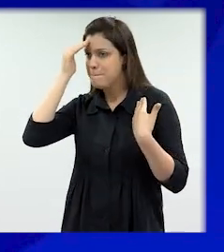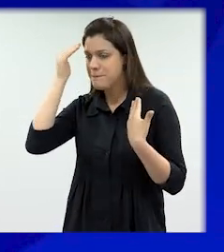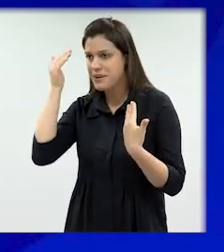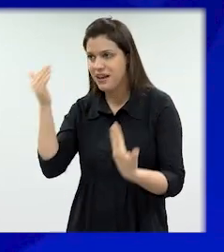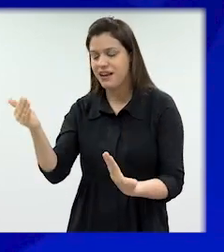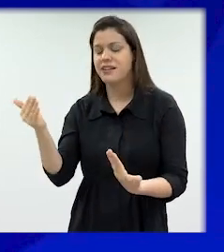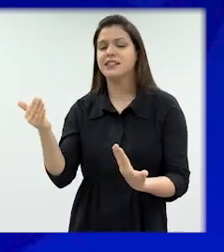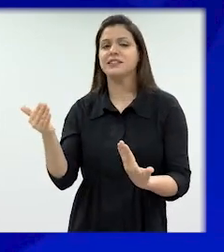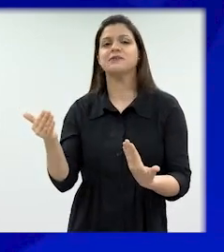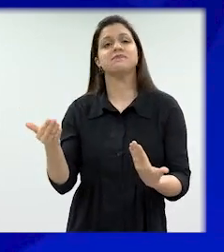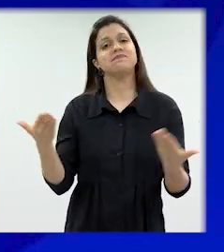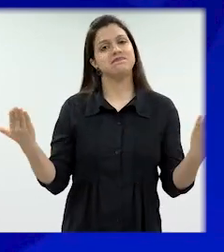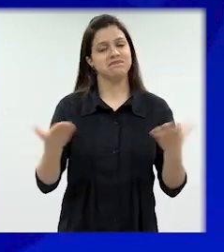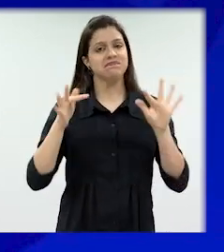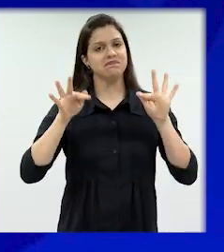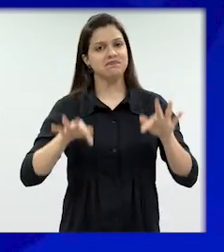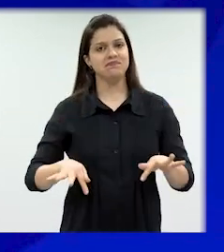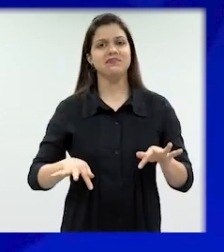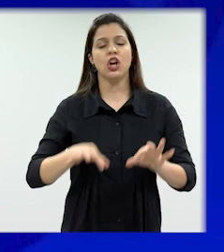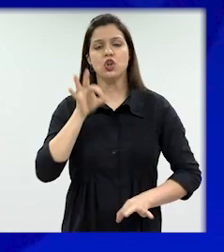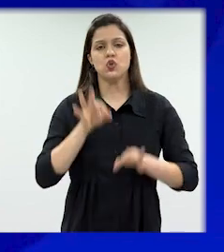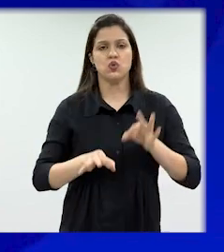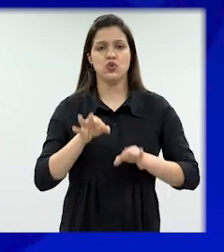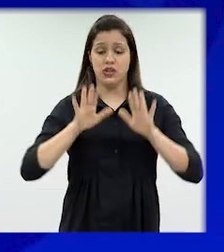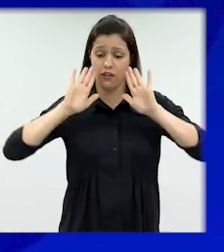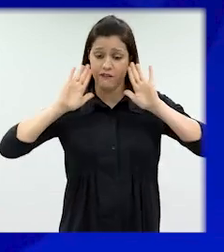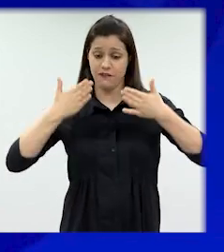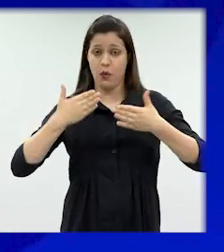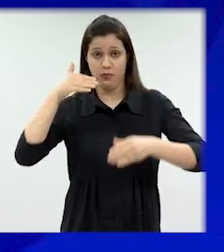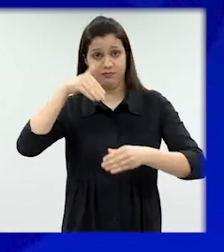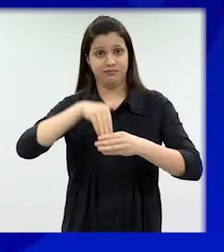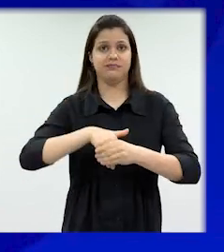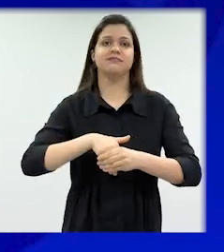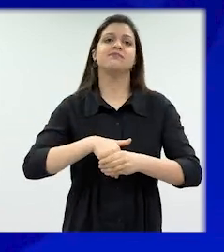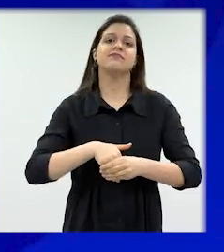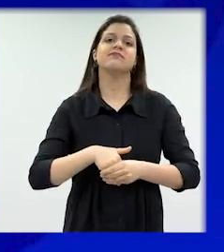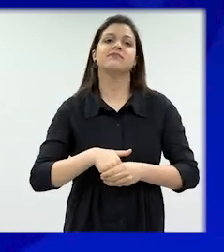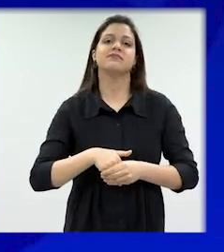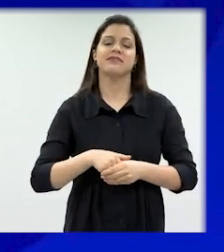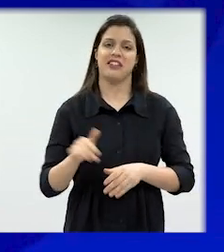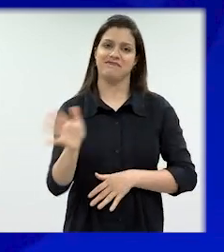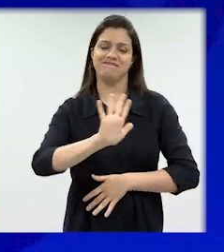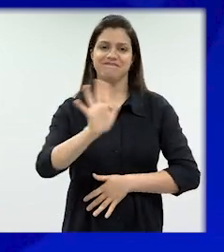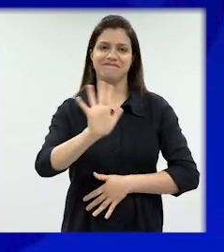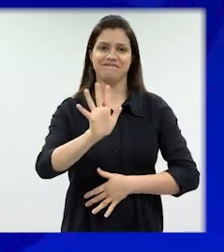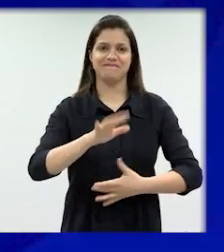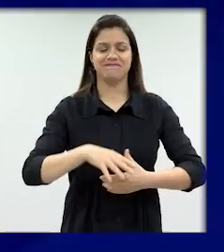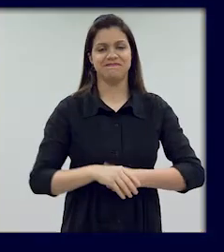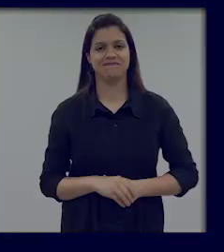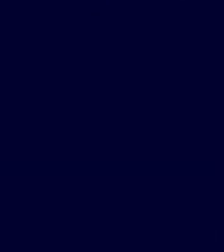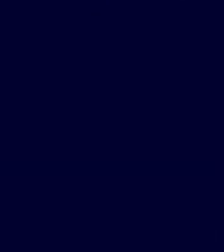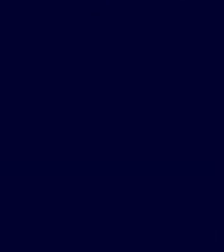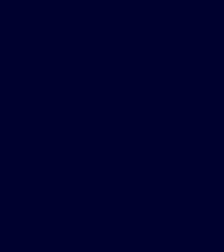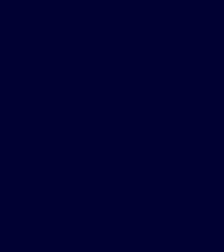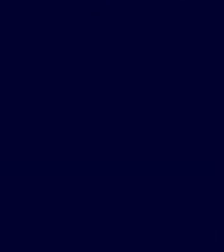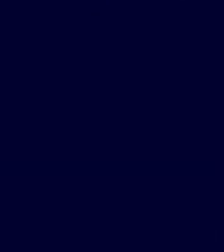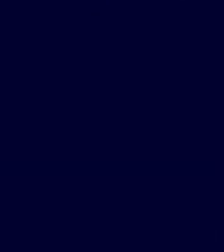nosso convite. Nós ficamos por aqui. Justiça Eleitoral em Foco de hoje está terminando. Nós nos vemos na próxima edição. Tchau!